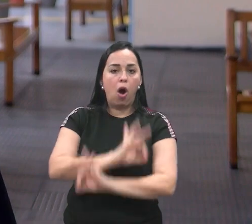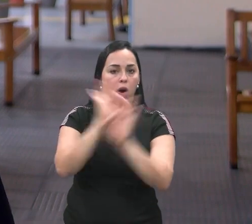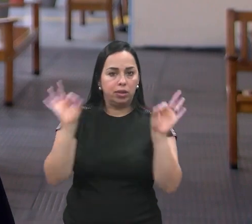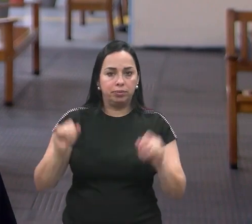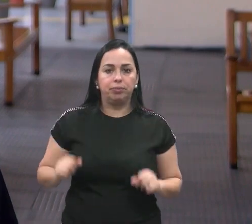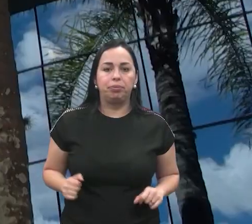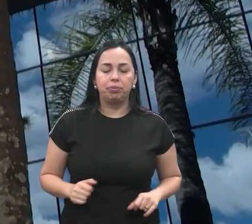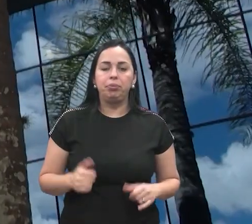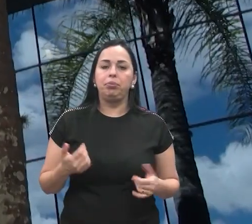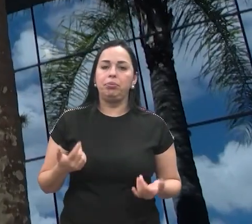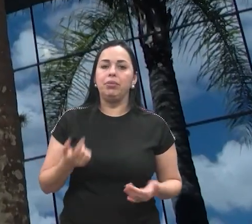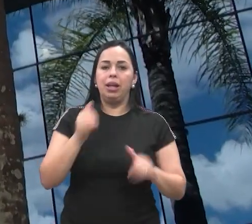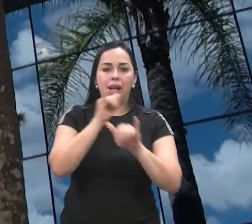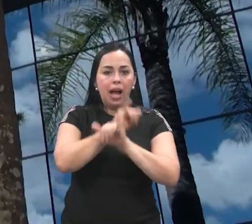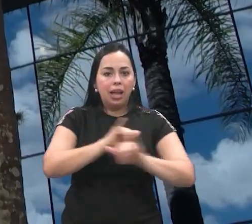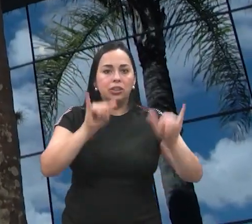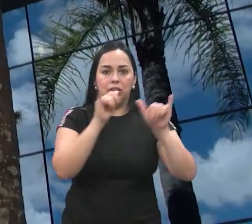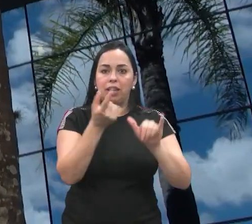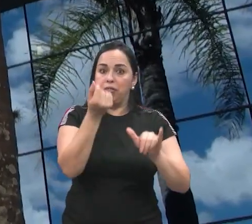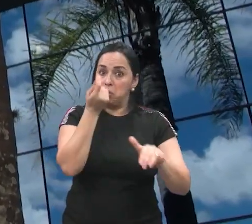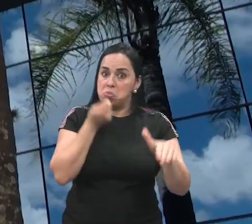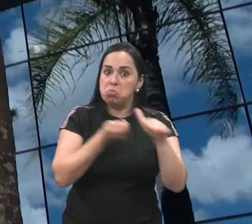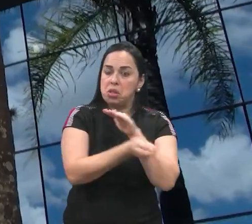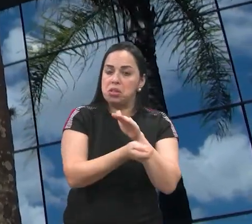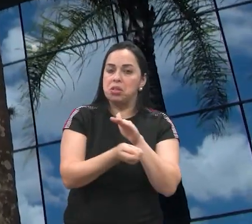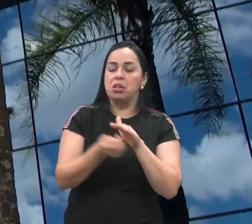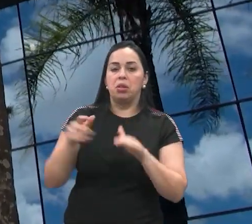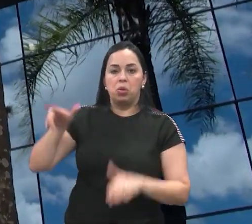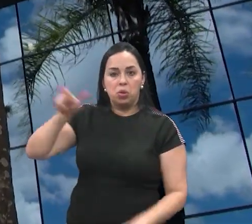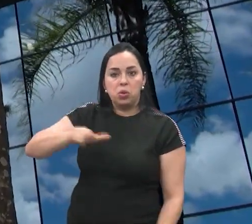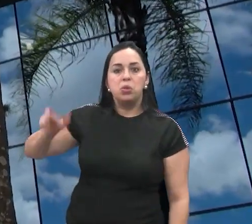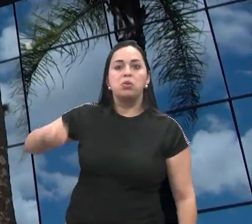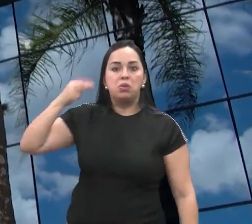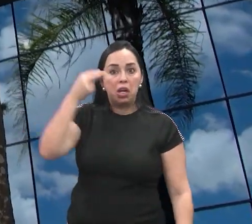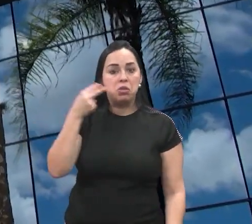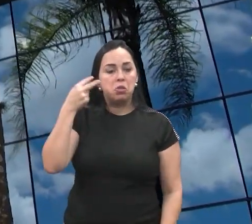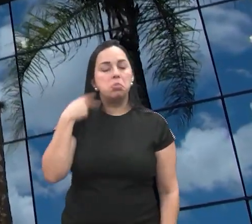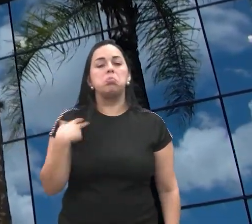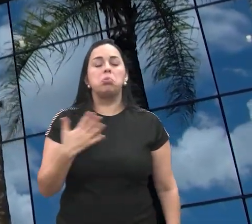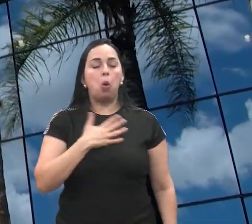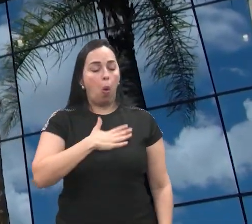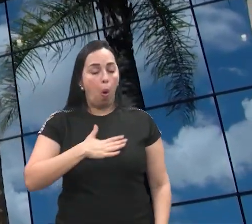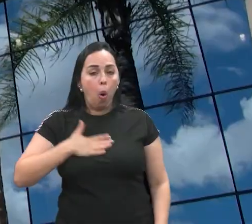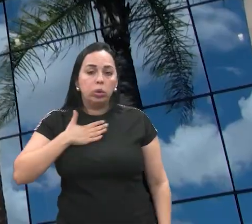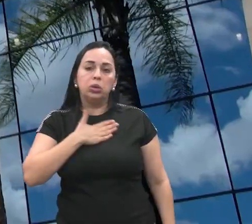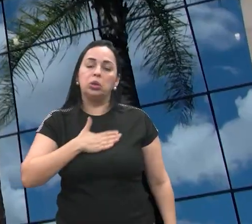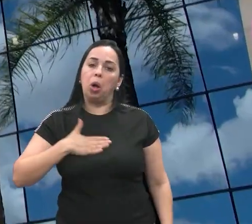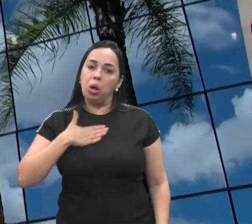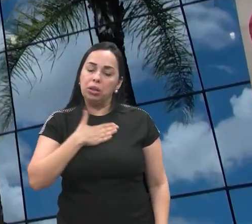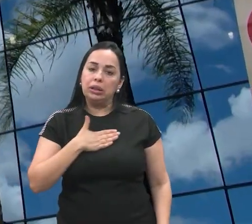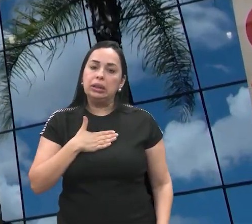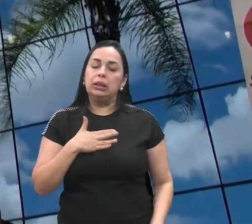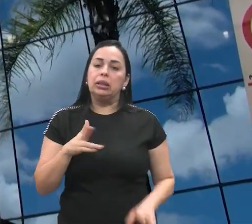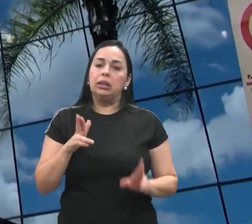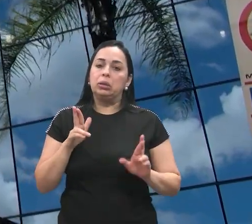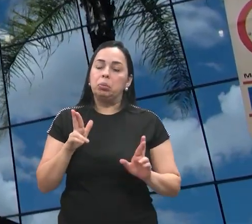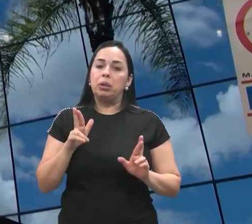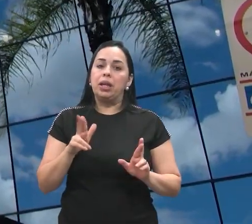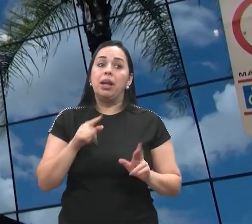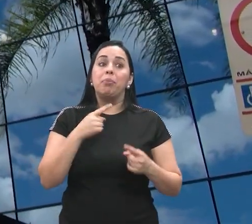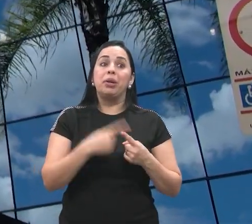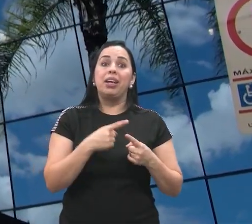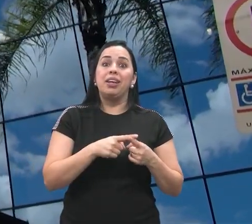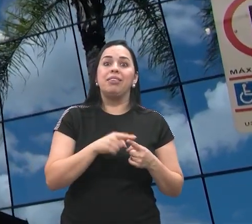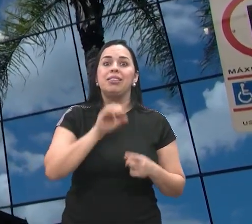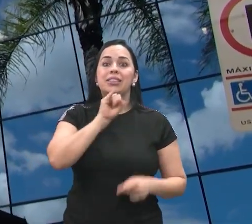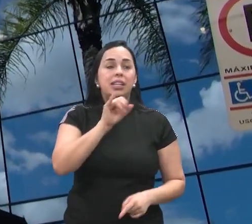muito positivo. O anúncio dos investimentos também foi visto com bons olhos na Câmara Municipal. Há muita expectativa para